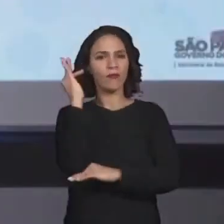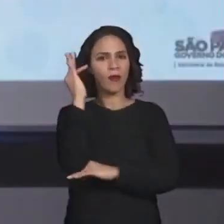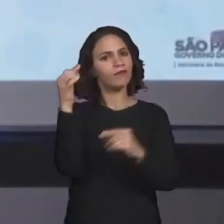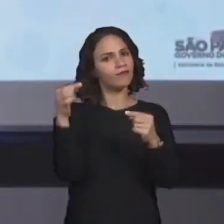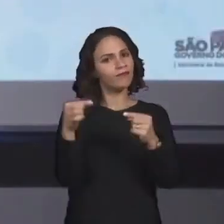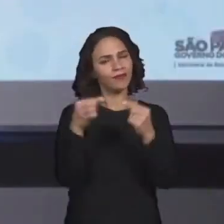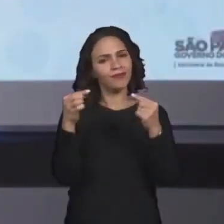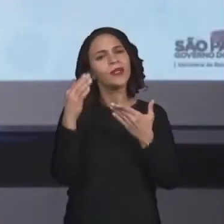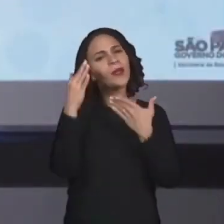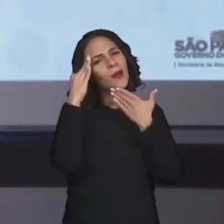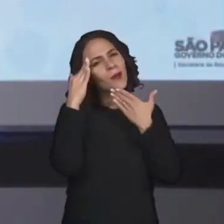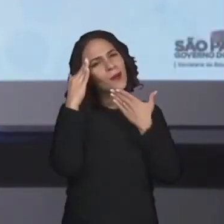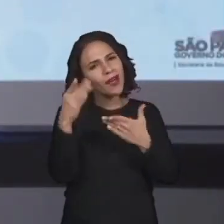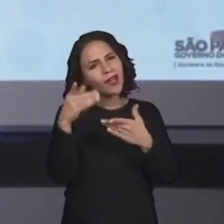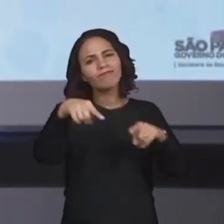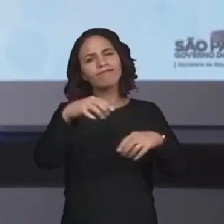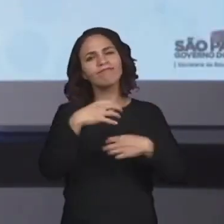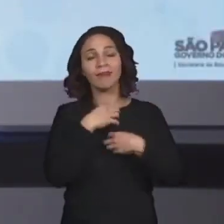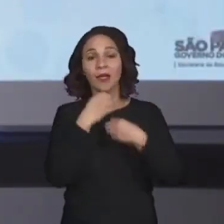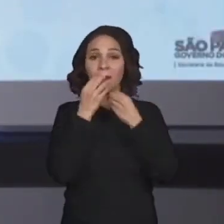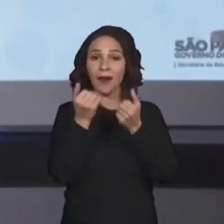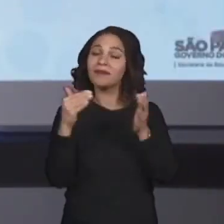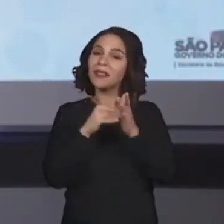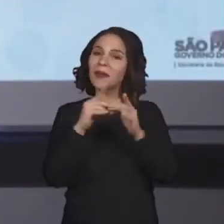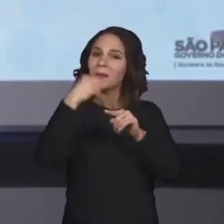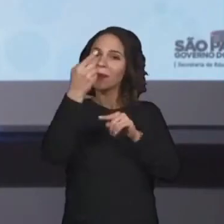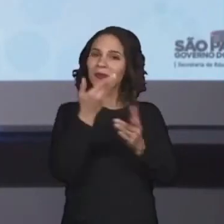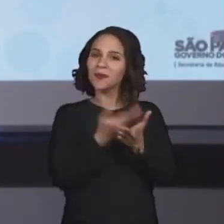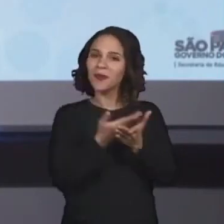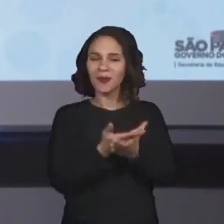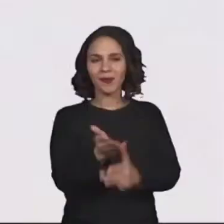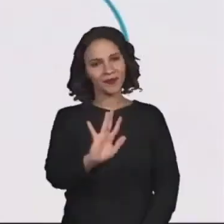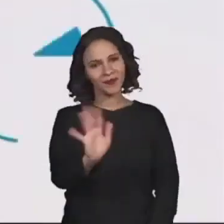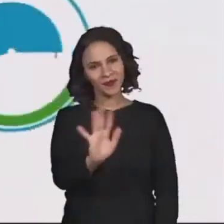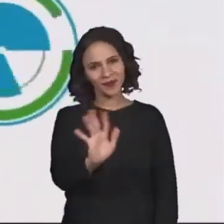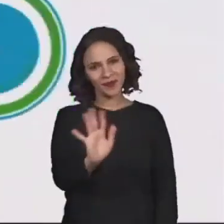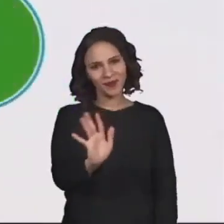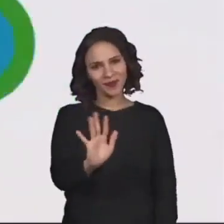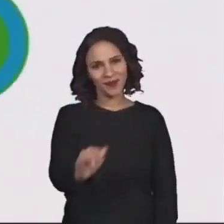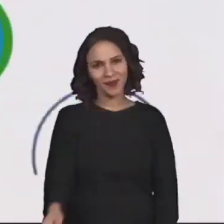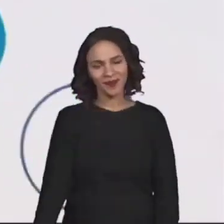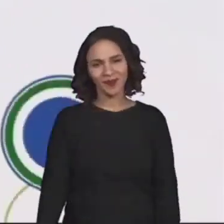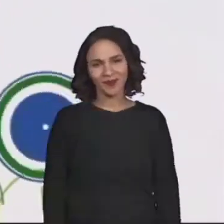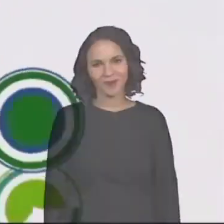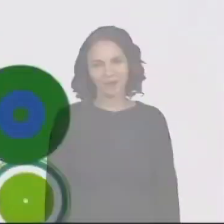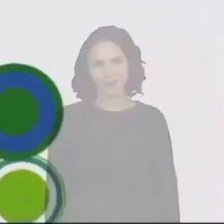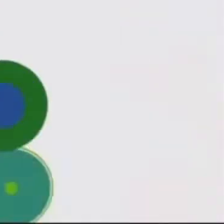Obrigada, fiquem todos bem e até a próxima. Tchau!